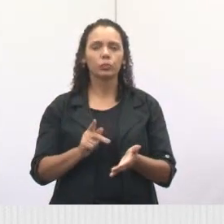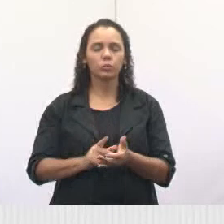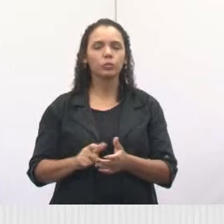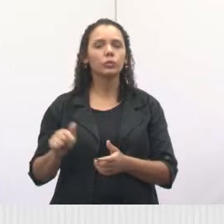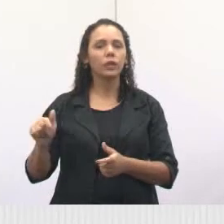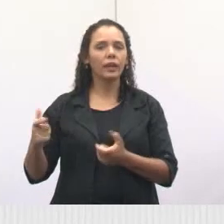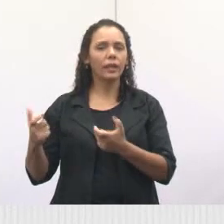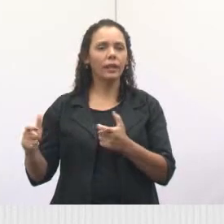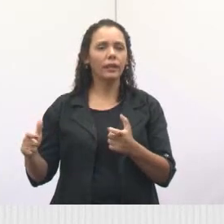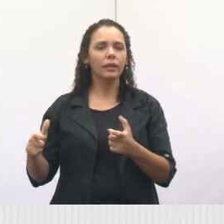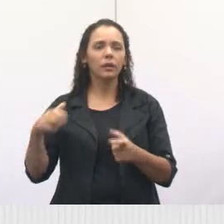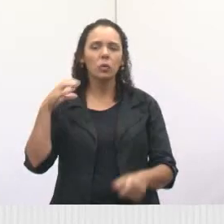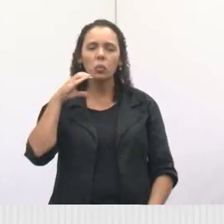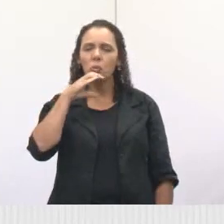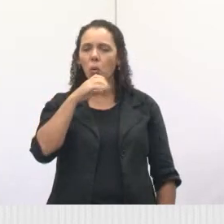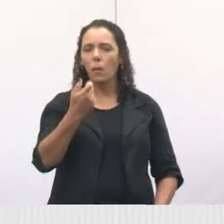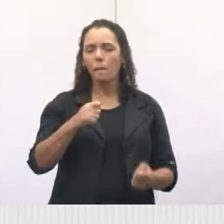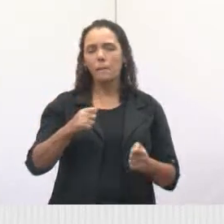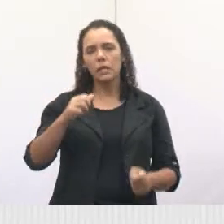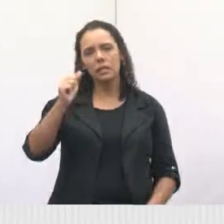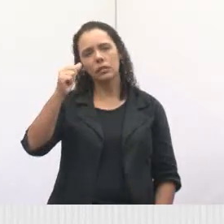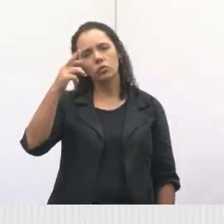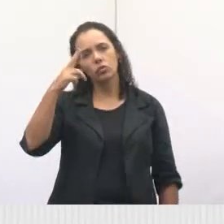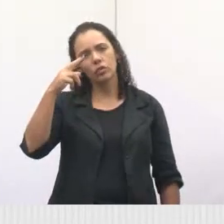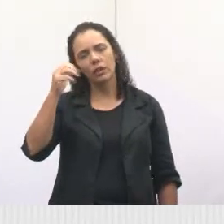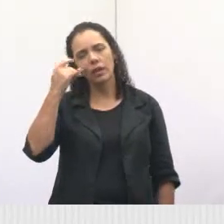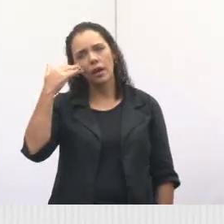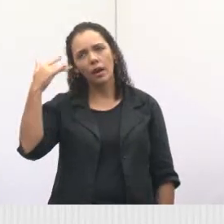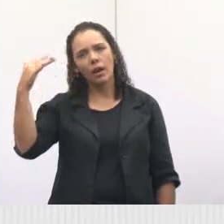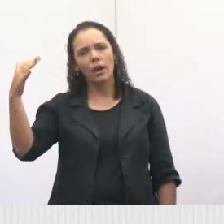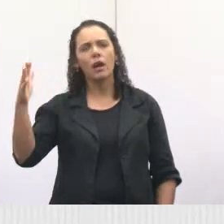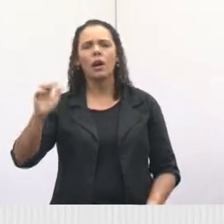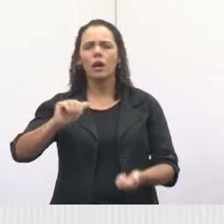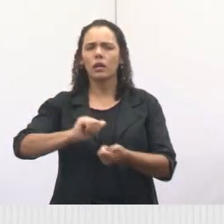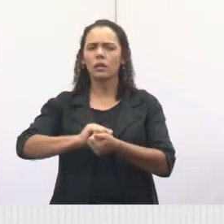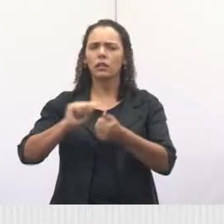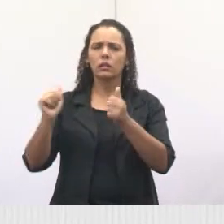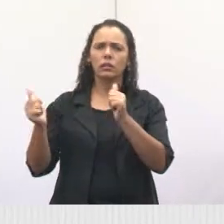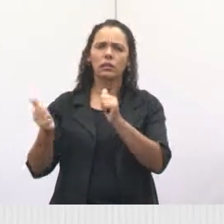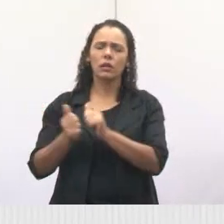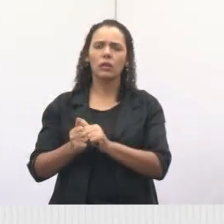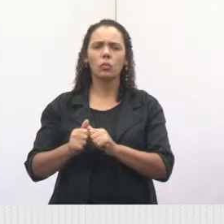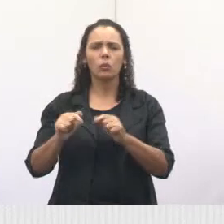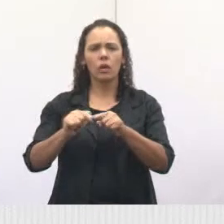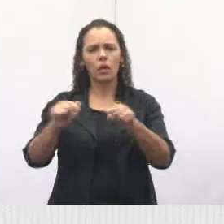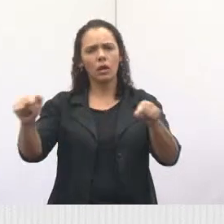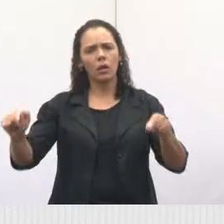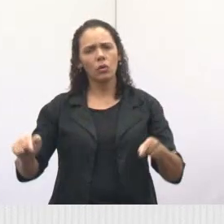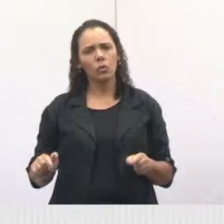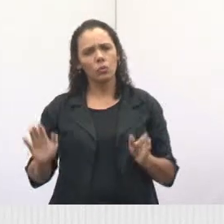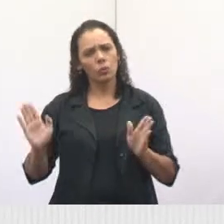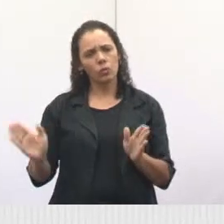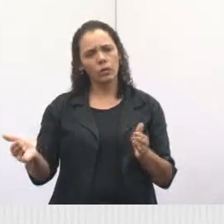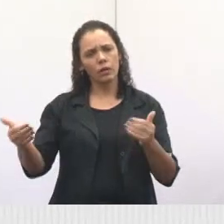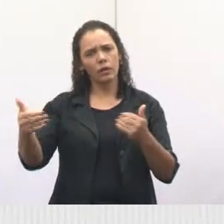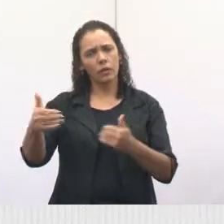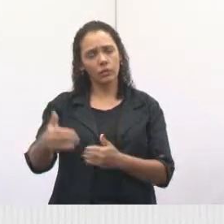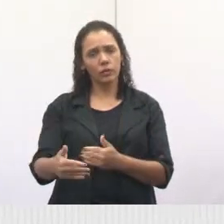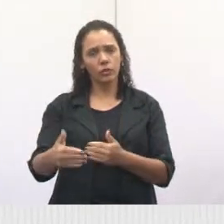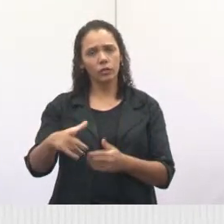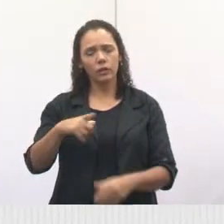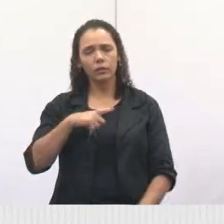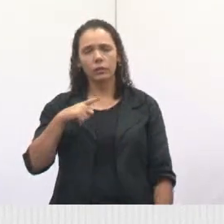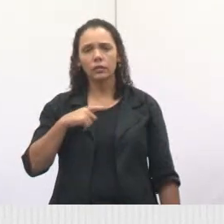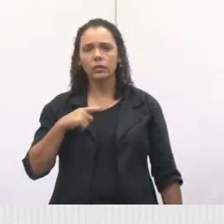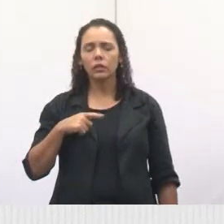quente, precisa readequar, pôr ar-condicionado para os nossos idosos, fazer um salão fechado, a gente conseguir manter ali